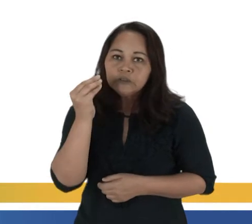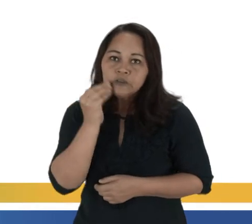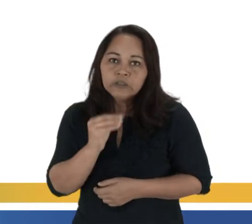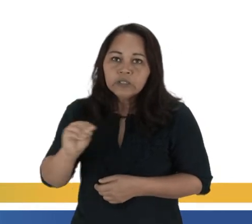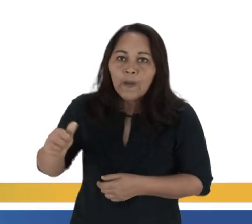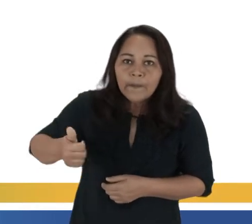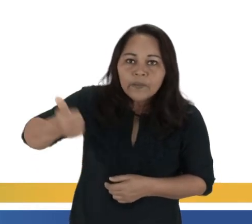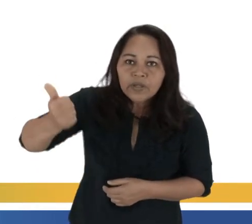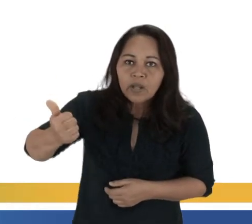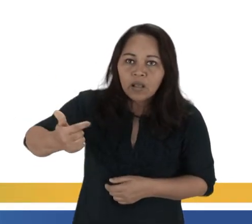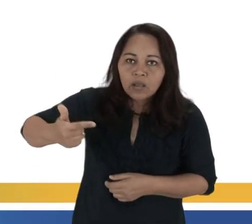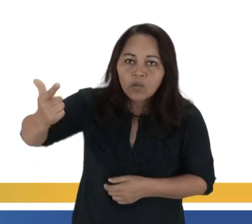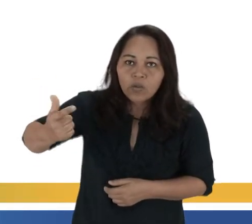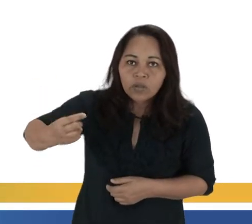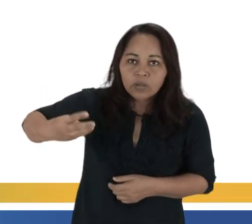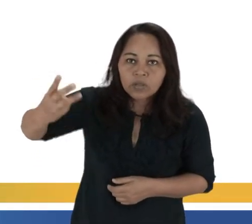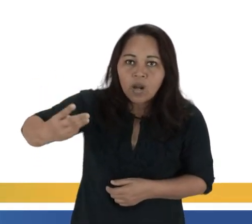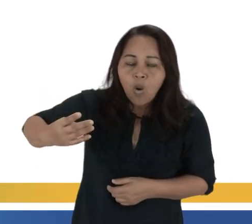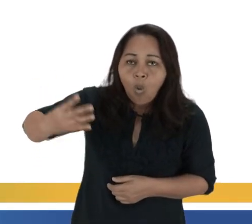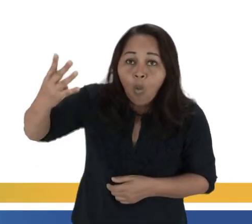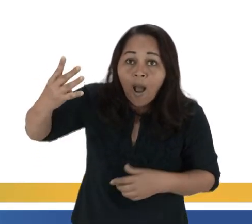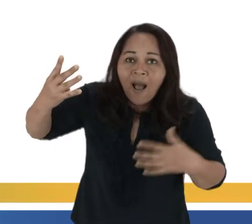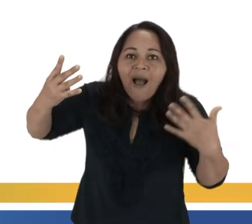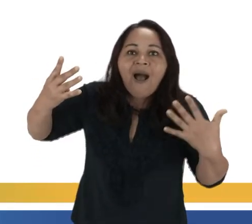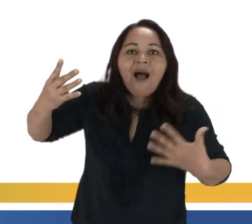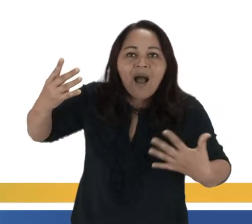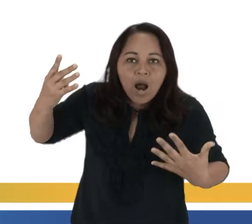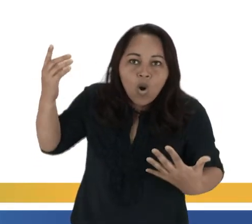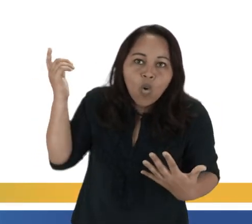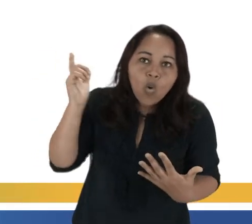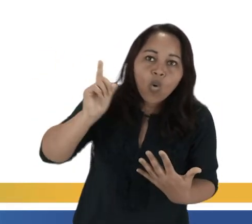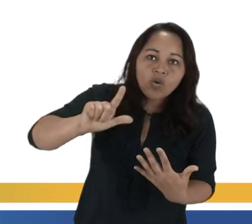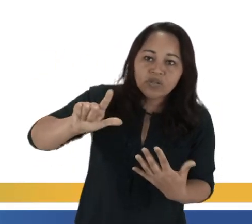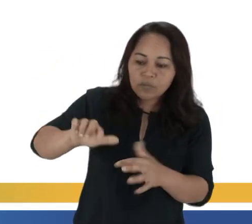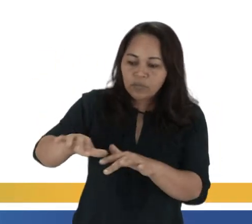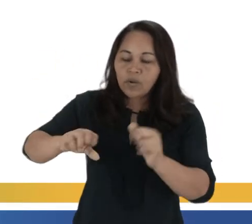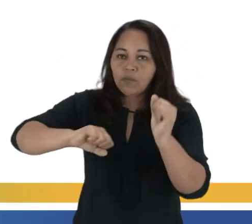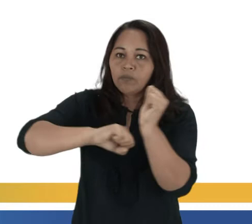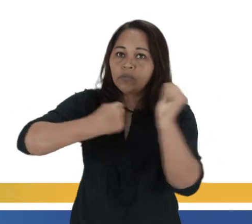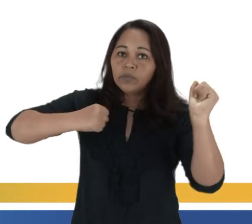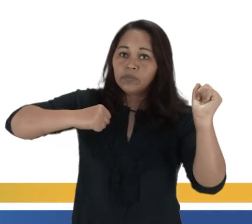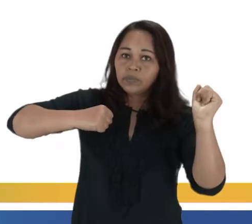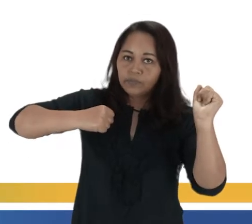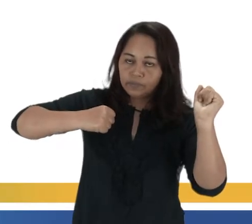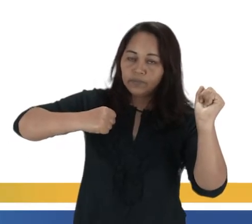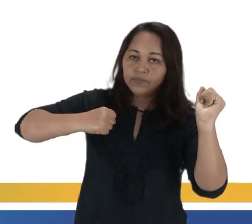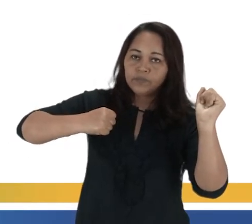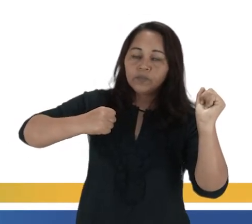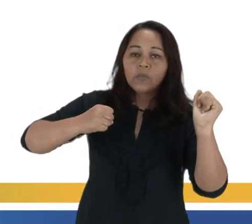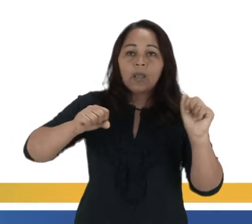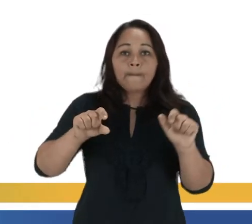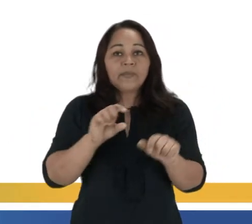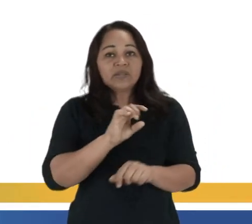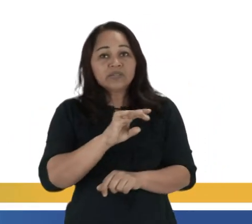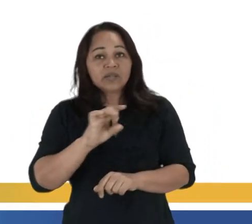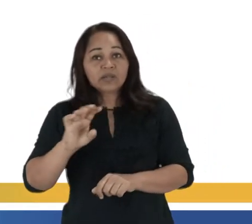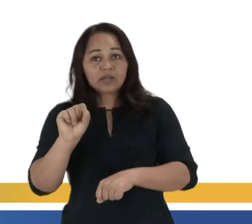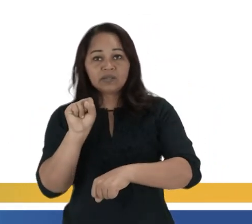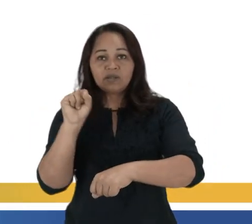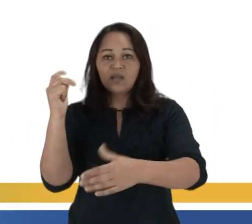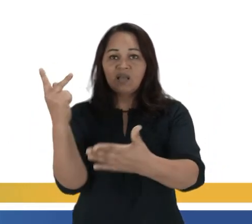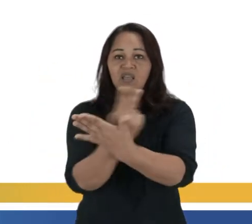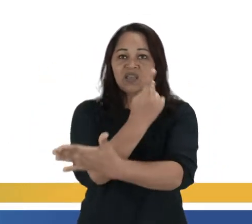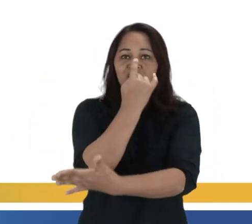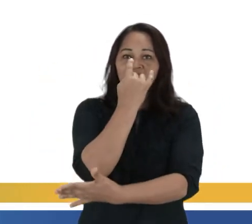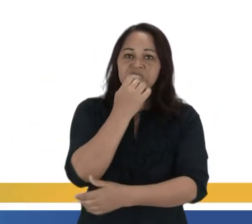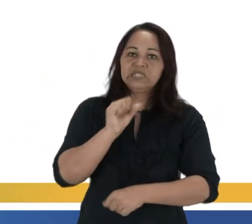na digitação ela gasta 30 segundos. A cada erro, ela tem que esperar aí